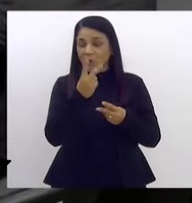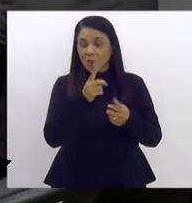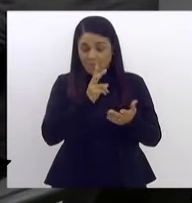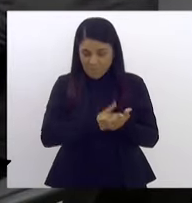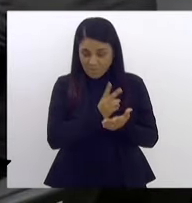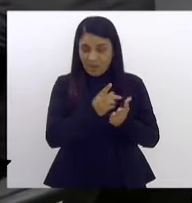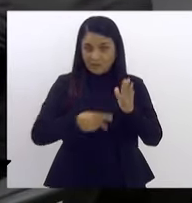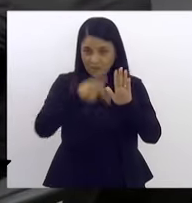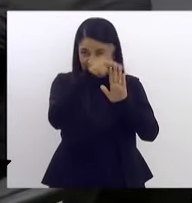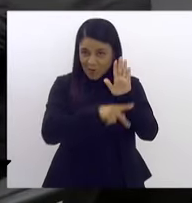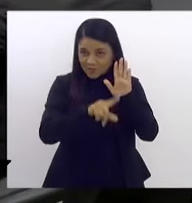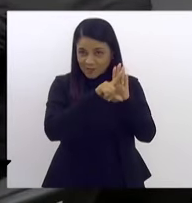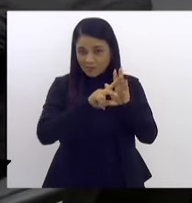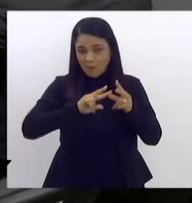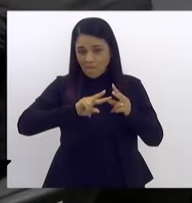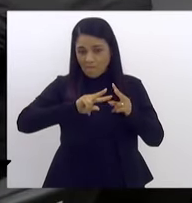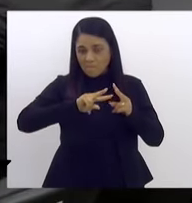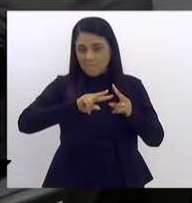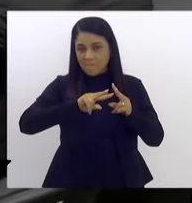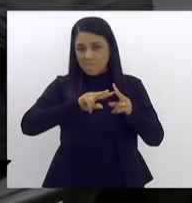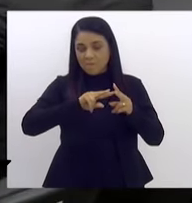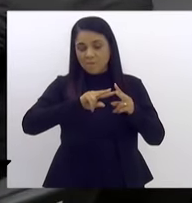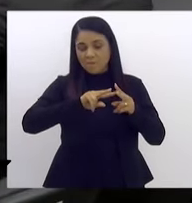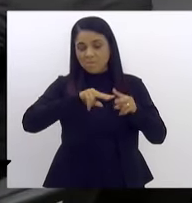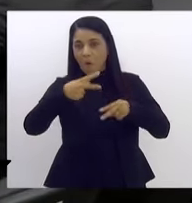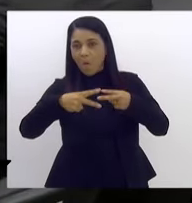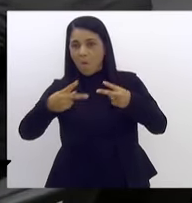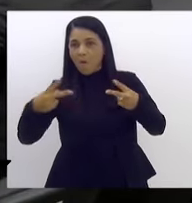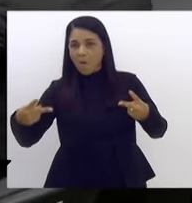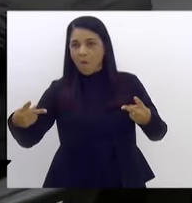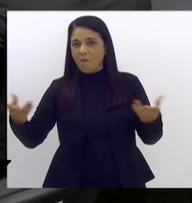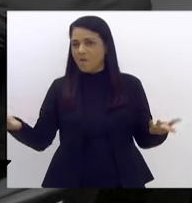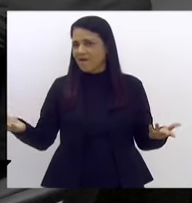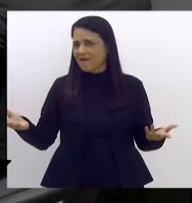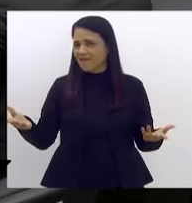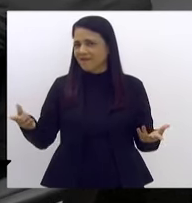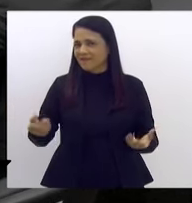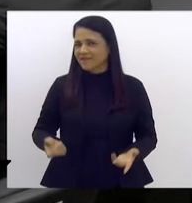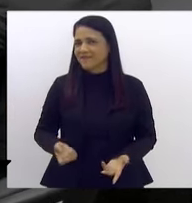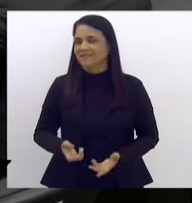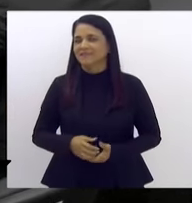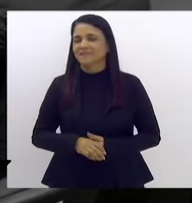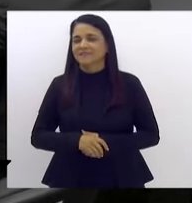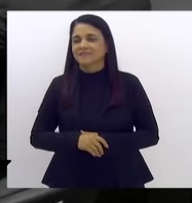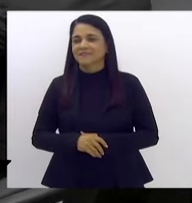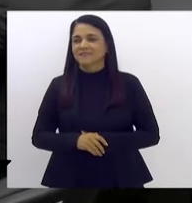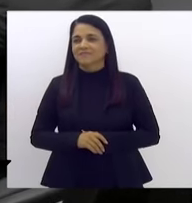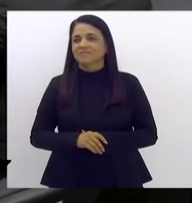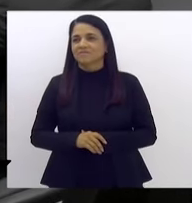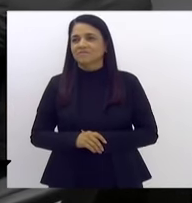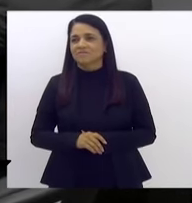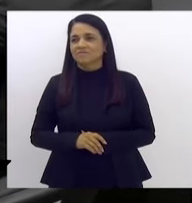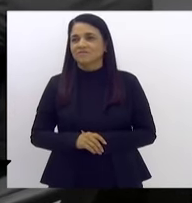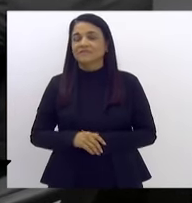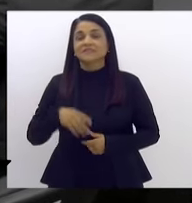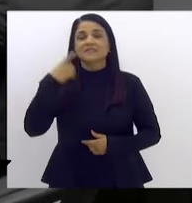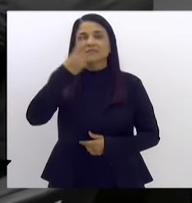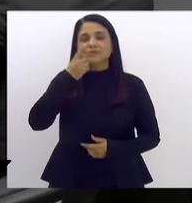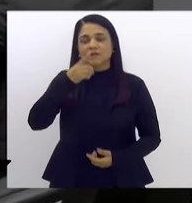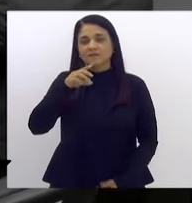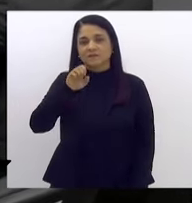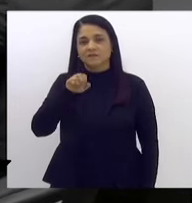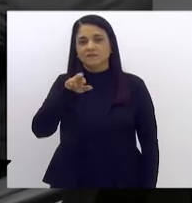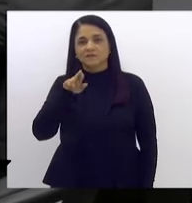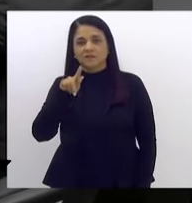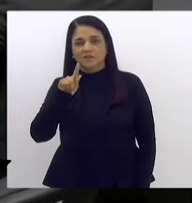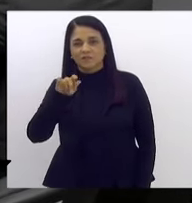discutir aqui senhor para discutir é b degradável os projetos do deputado presidente em seguida também para Disc Deputado Dr Serginho Deputado V